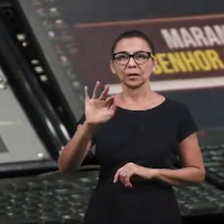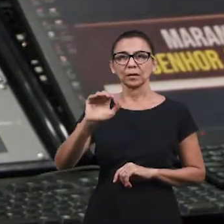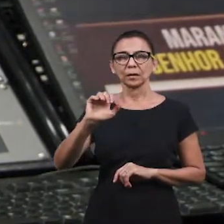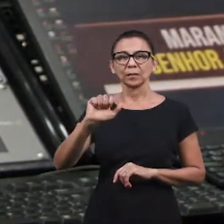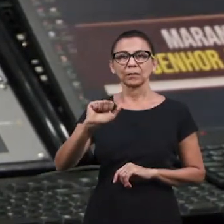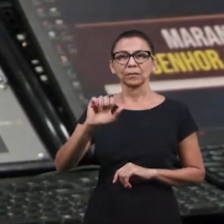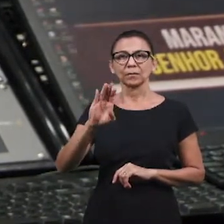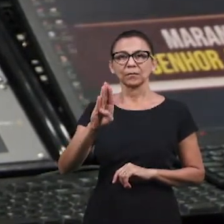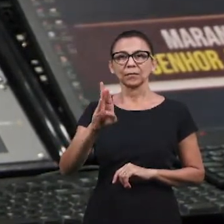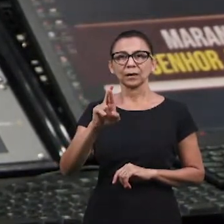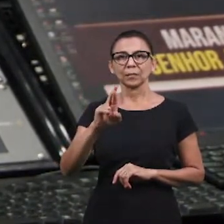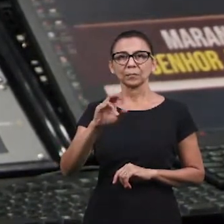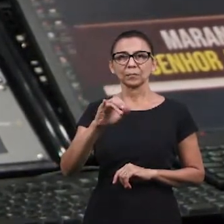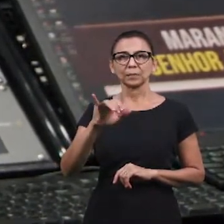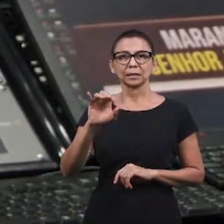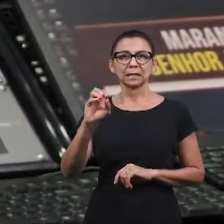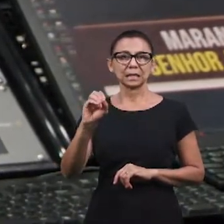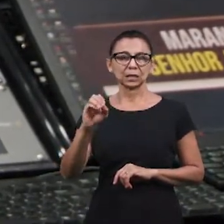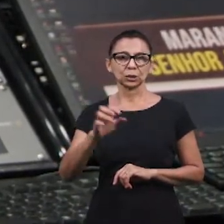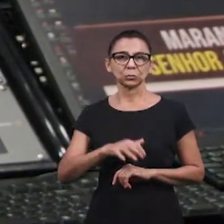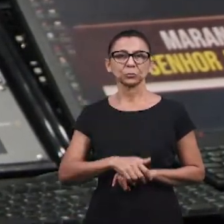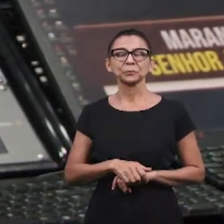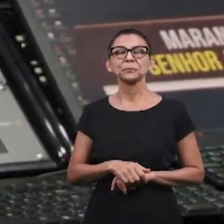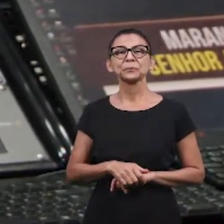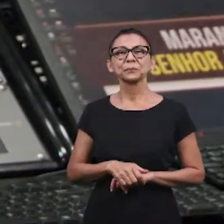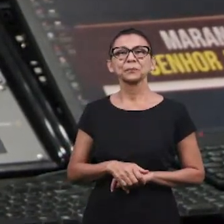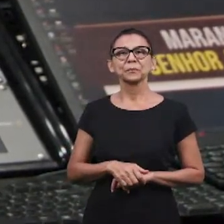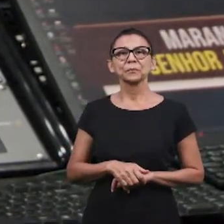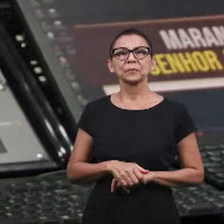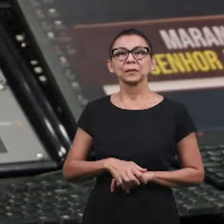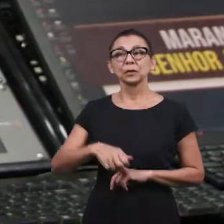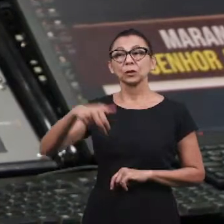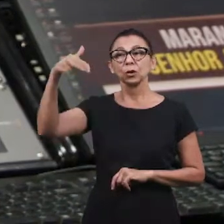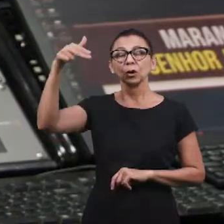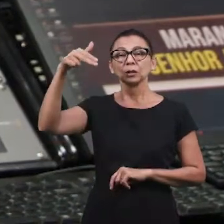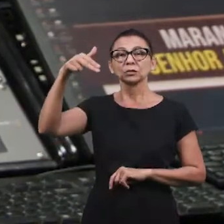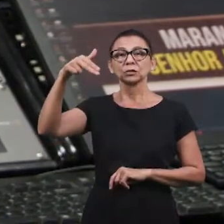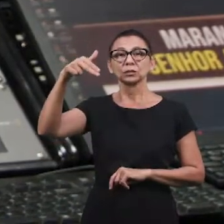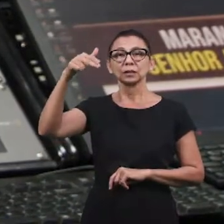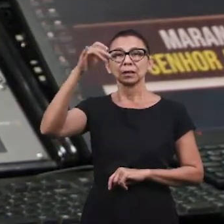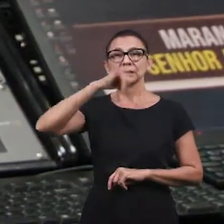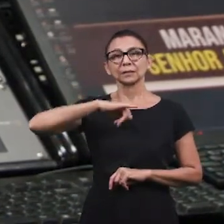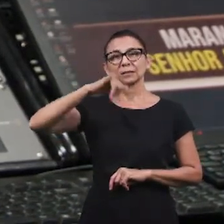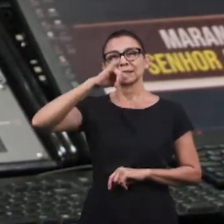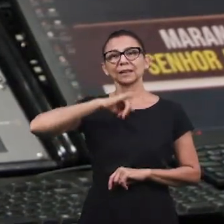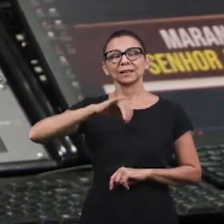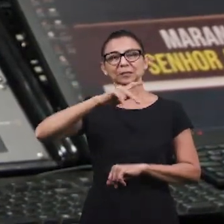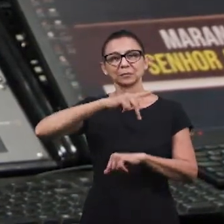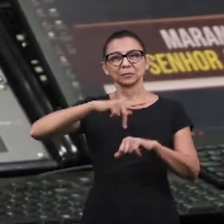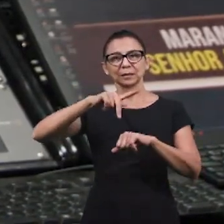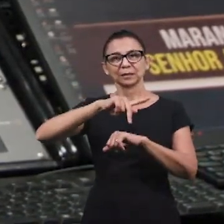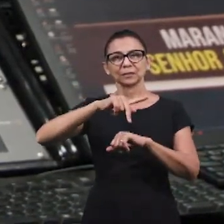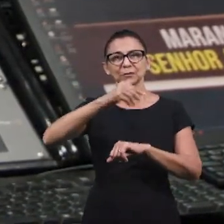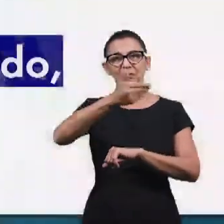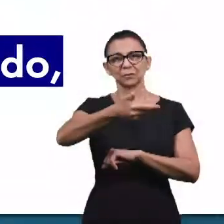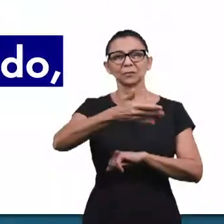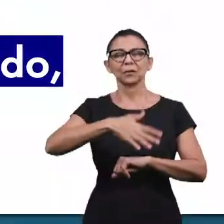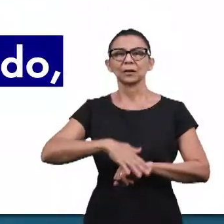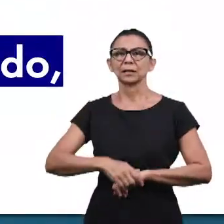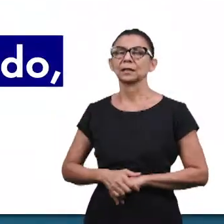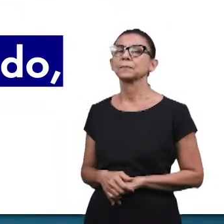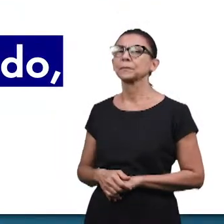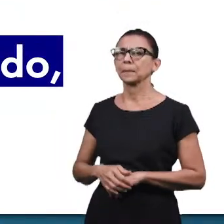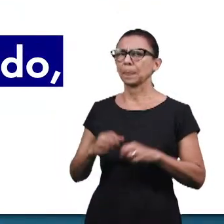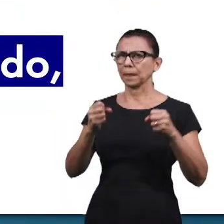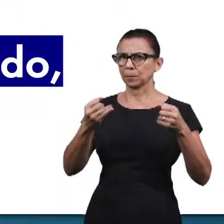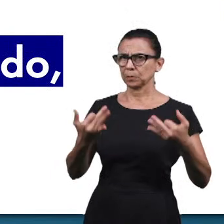da igreja de Torino, no norte da Itália. E nós vamos então ler aqui essa frase, na qual ele escreveu dizendo assim: o